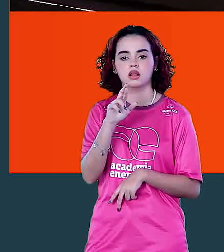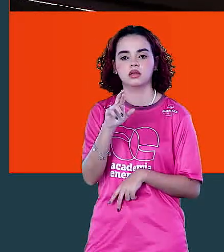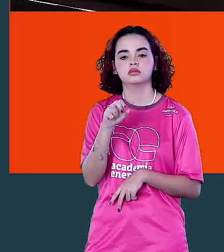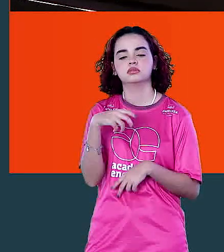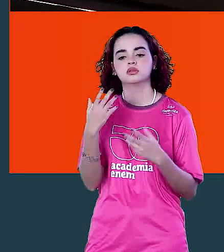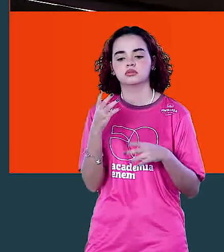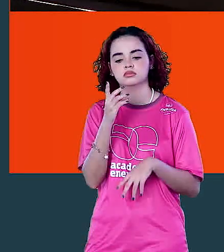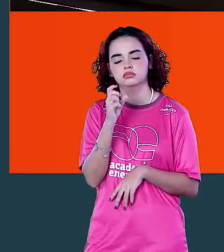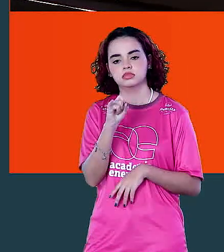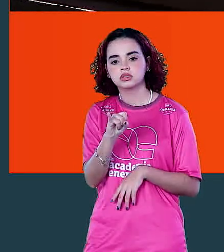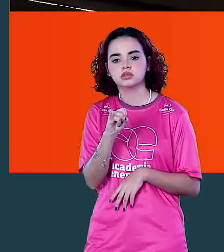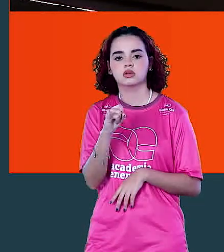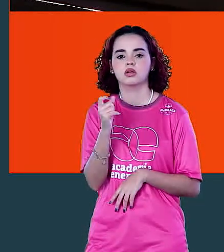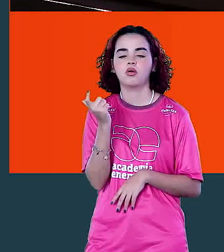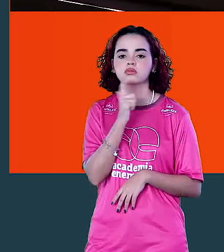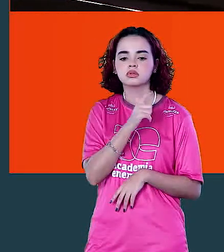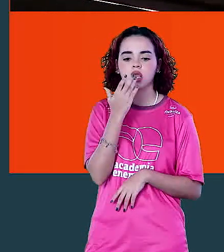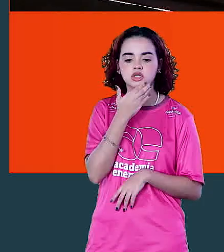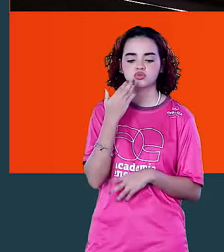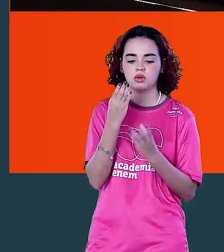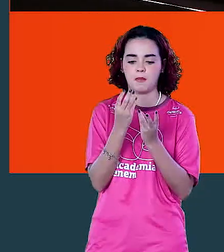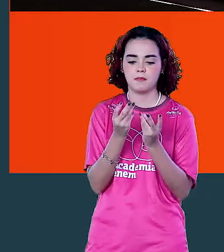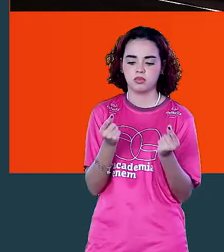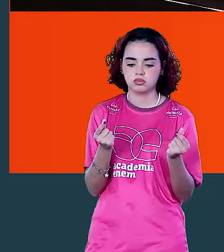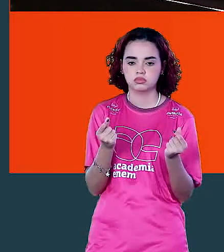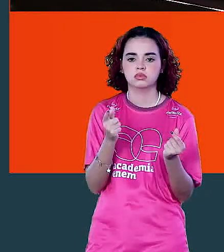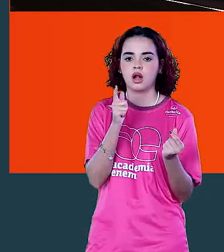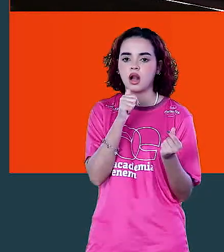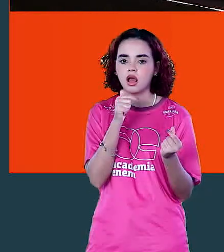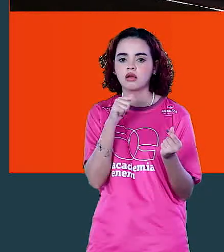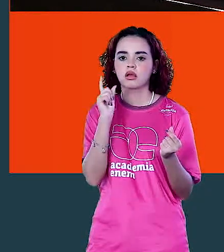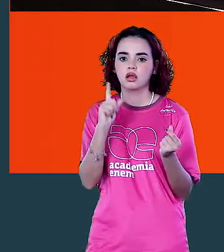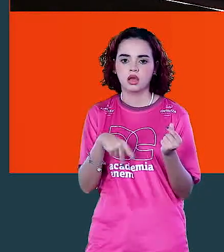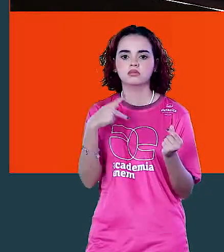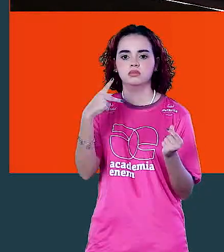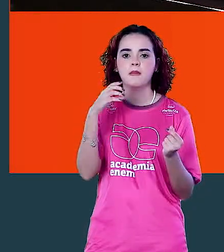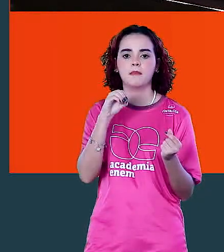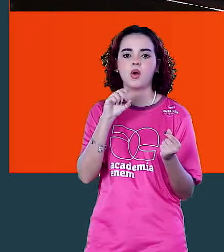se dissolve nela, é porque o açúcar também é o quê? Polar. Beleza?